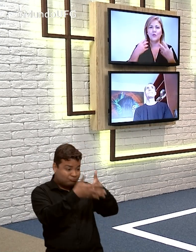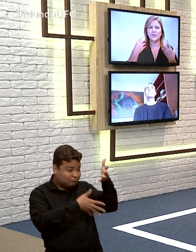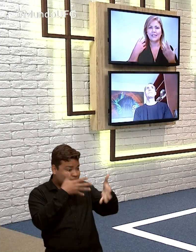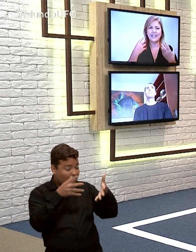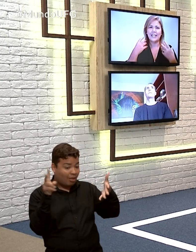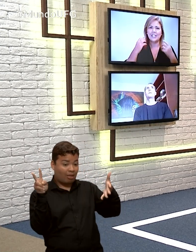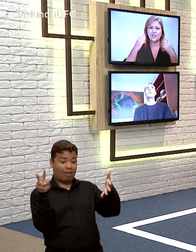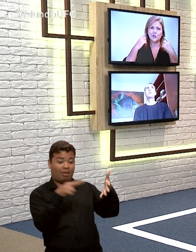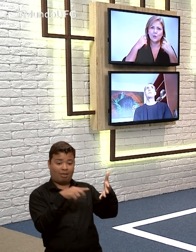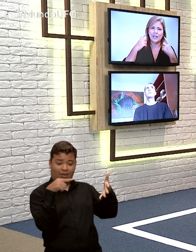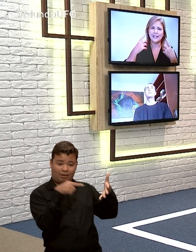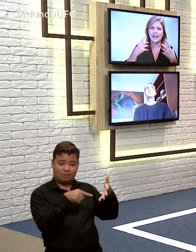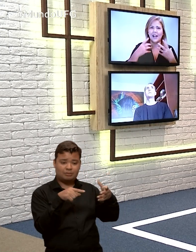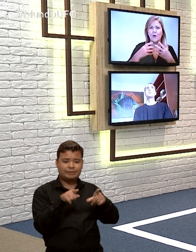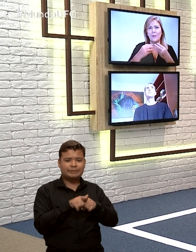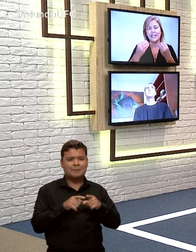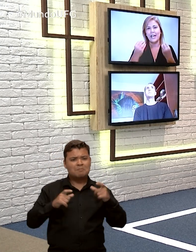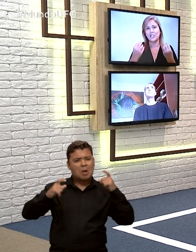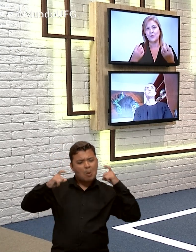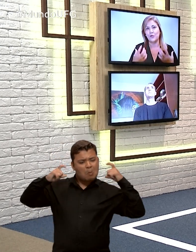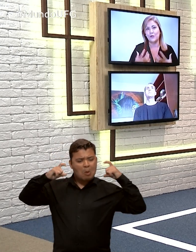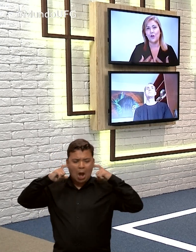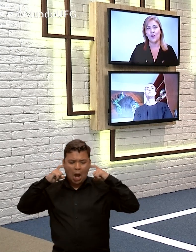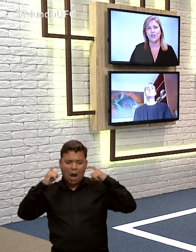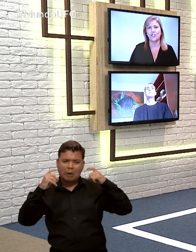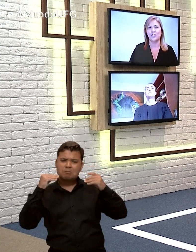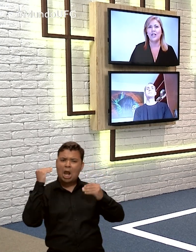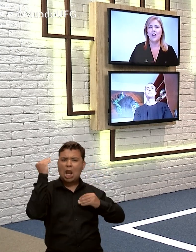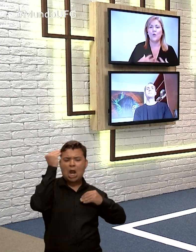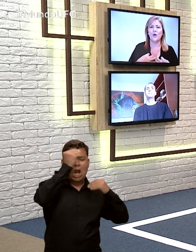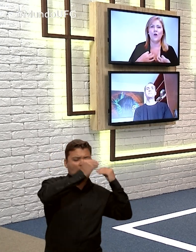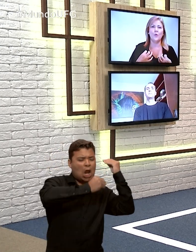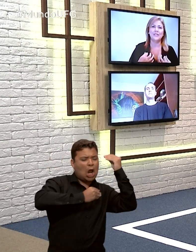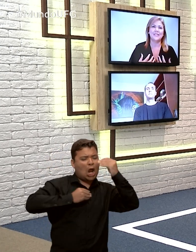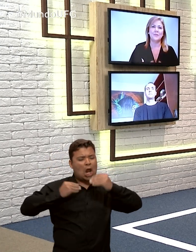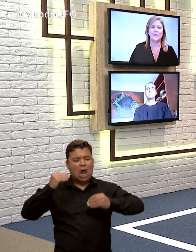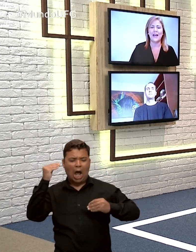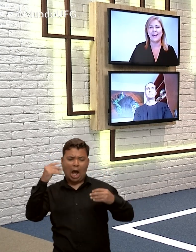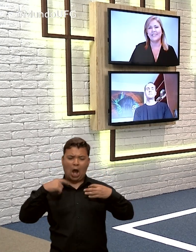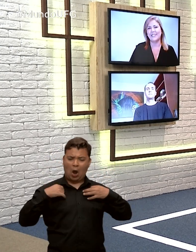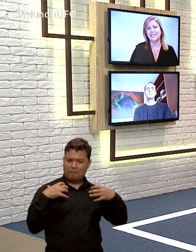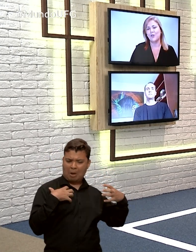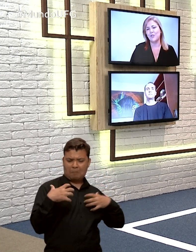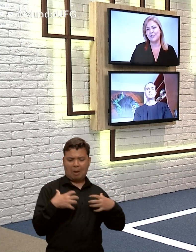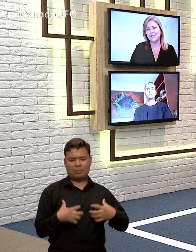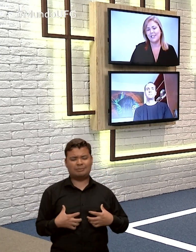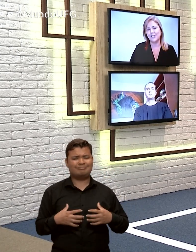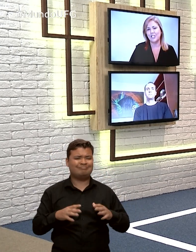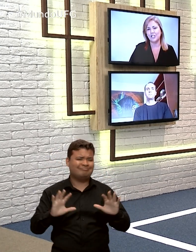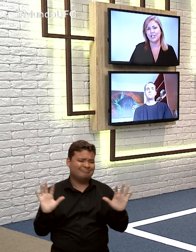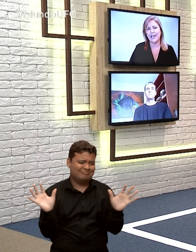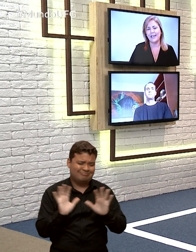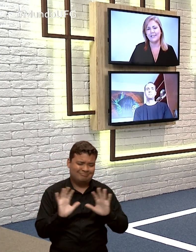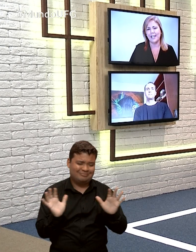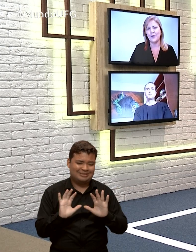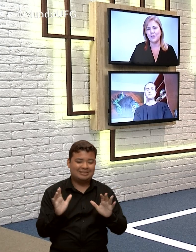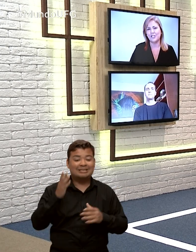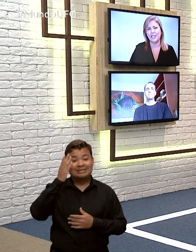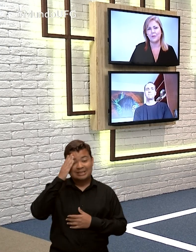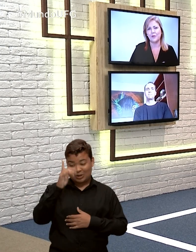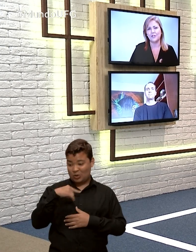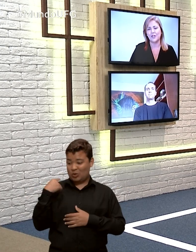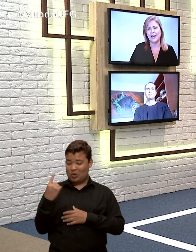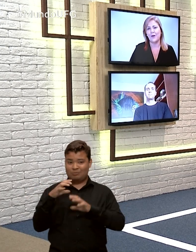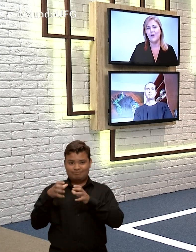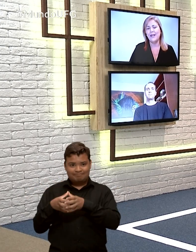usar muitos adereços, um brincão, a maquiagem muito forte, uma roupa estampada, coisas que a gente que é intérprete,